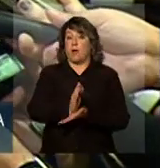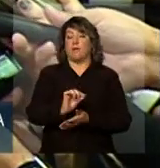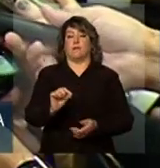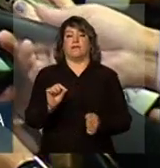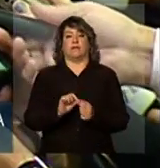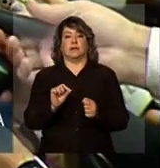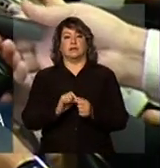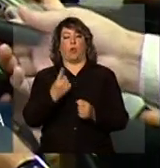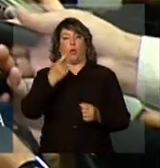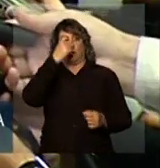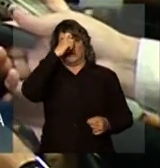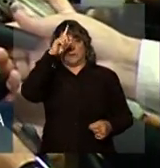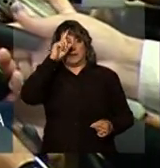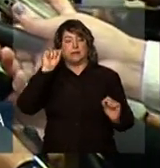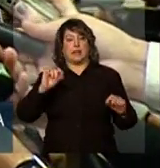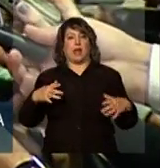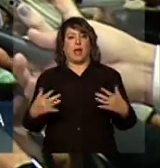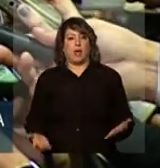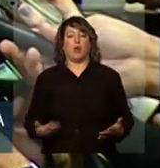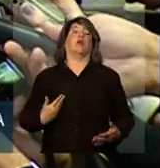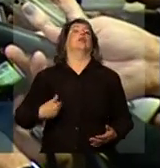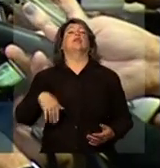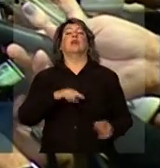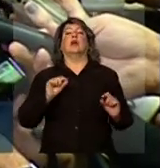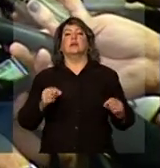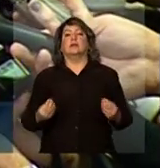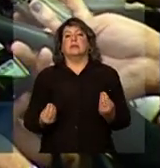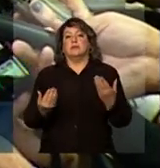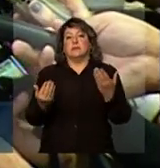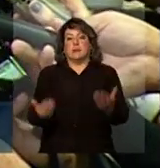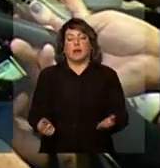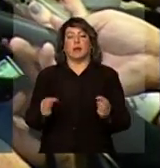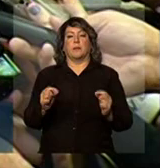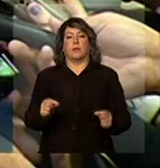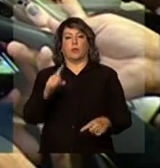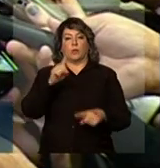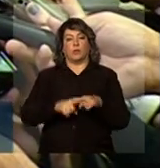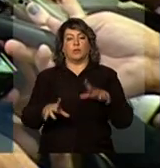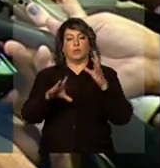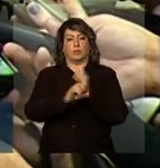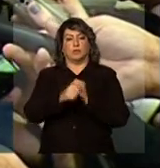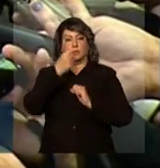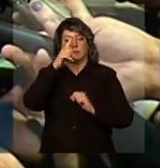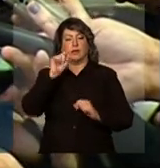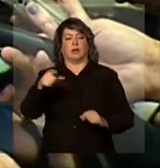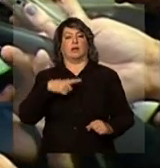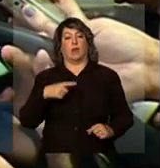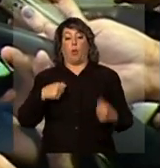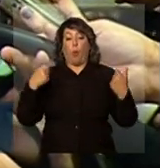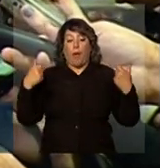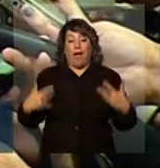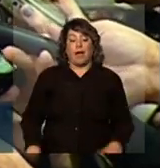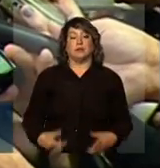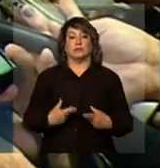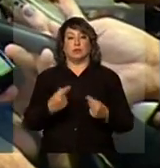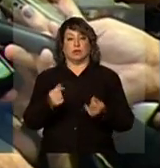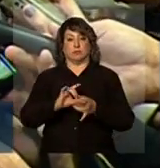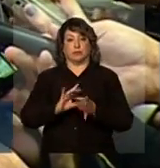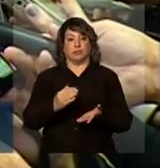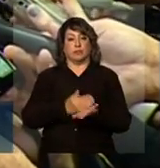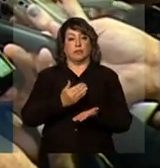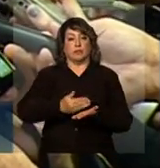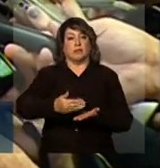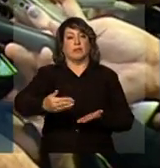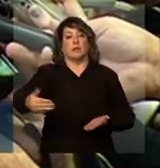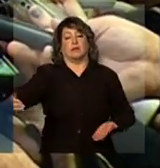de um hospital nós empenhamos o valor total do hospital mas o gasto vai se dando a liberação do recurso financeiro vai se